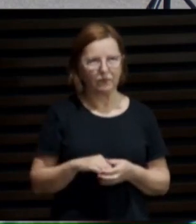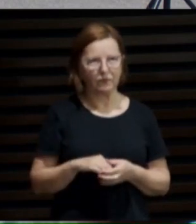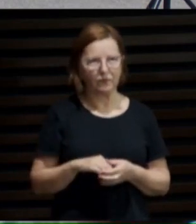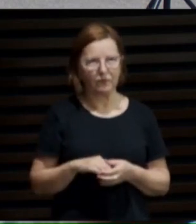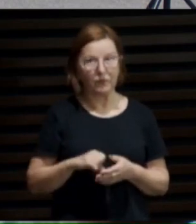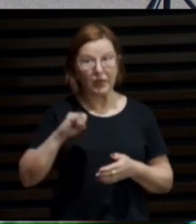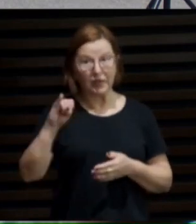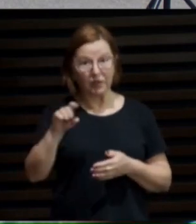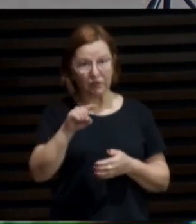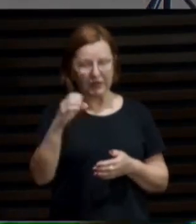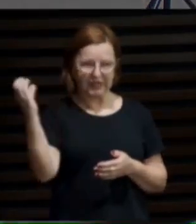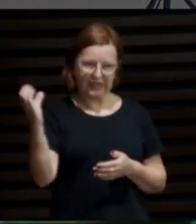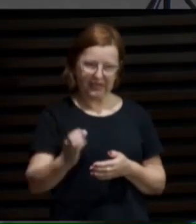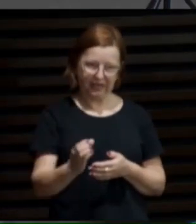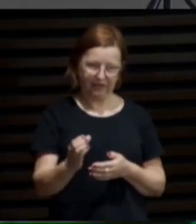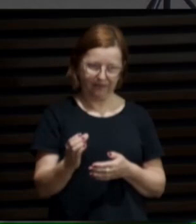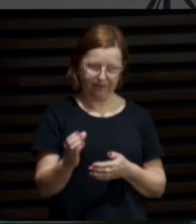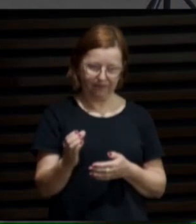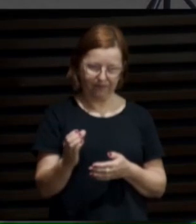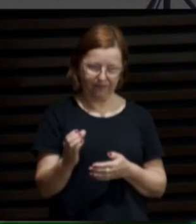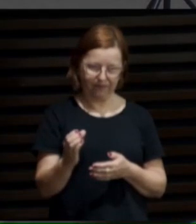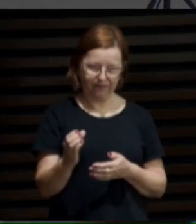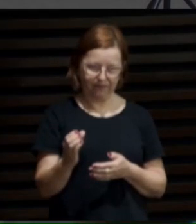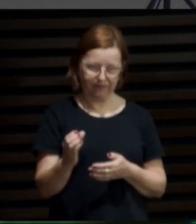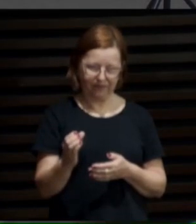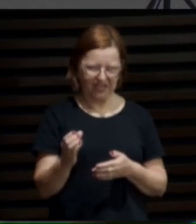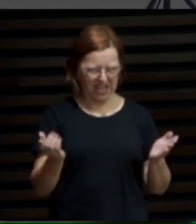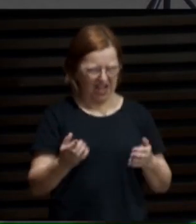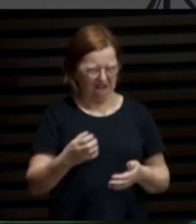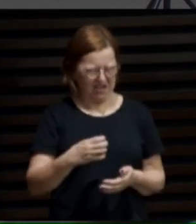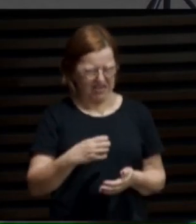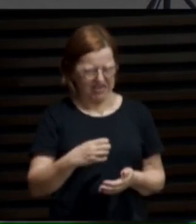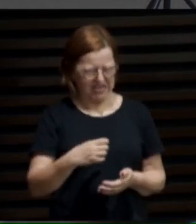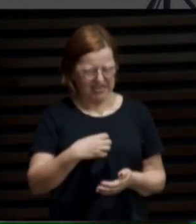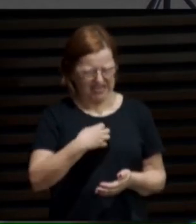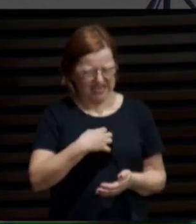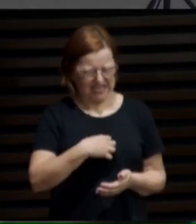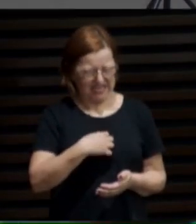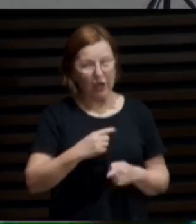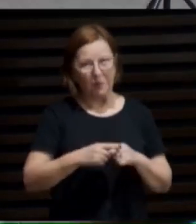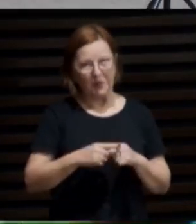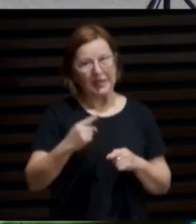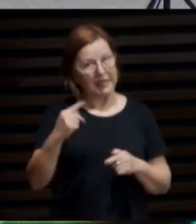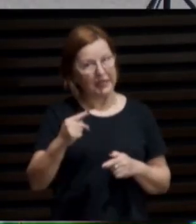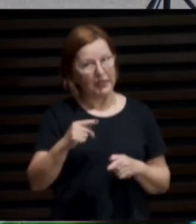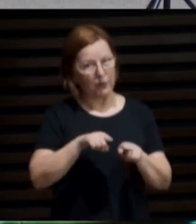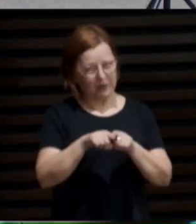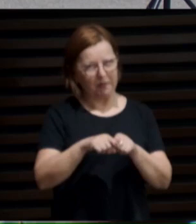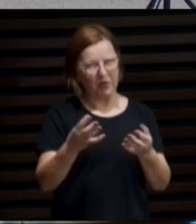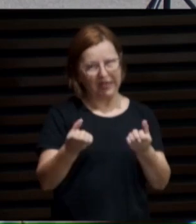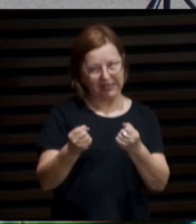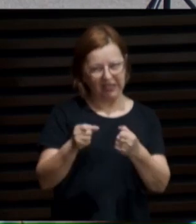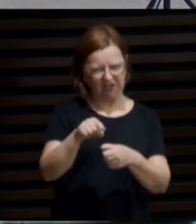Se você, Caim, que agora está irritadinho, está bravo, porque o seu irmão foi aceito e você não,